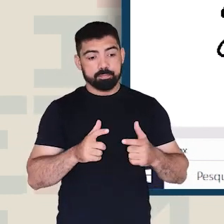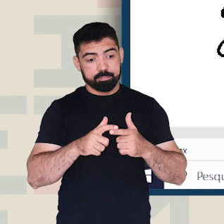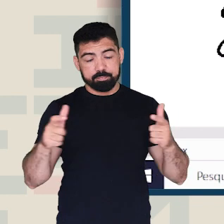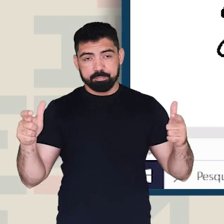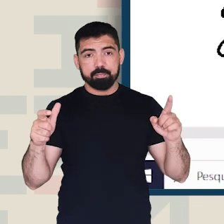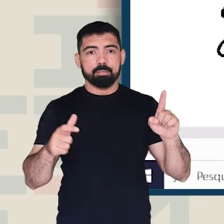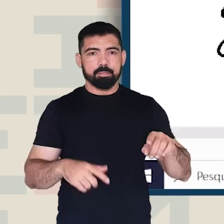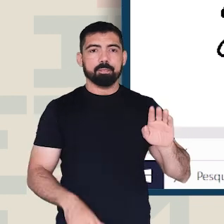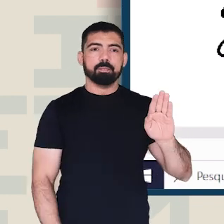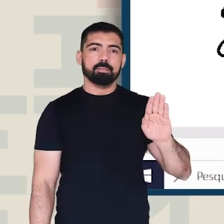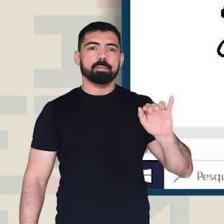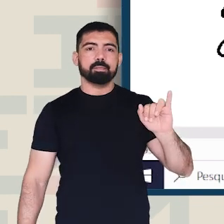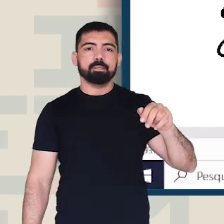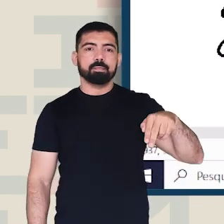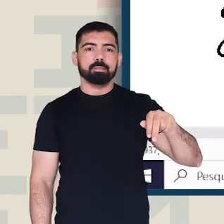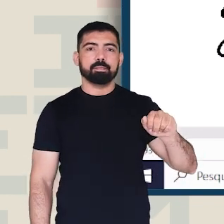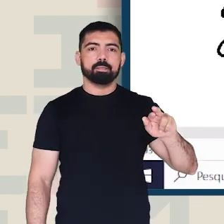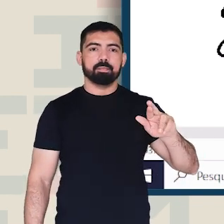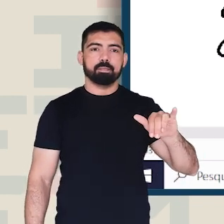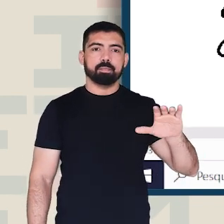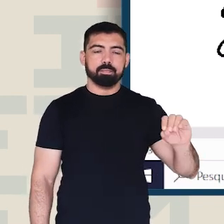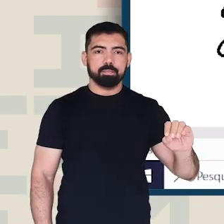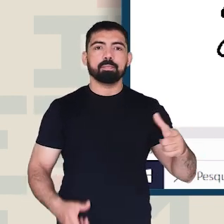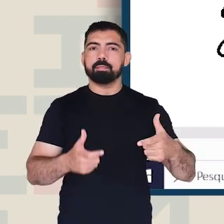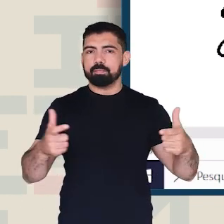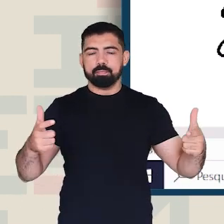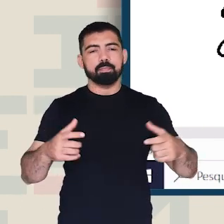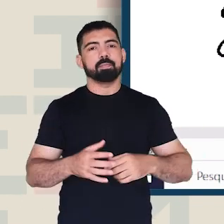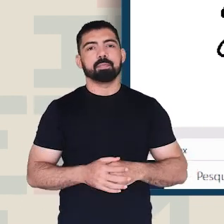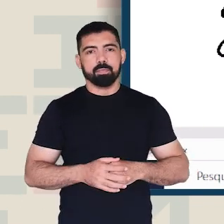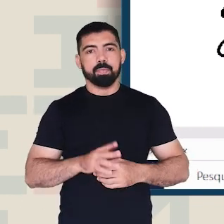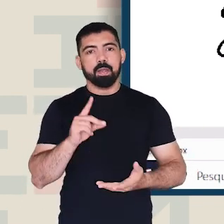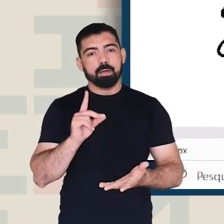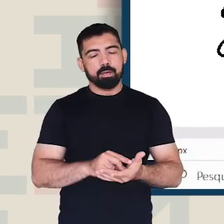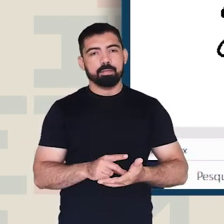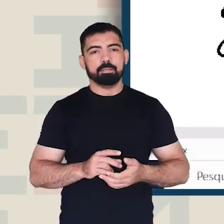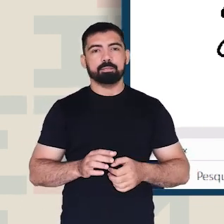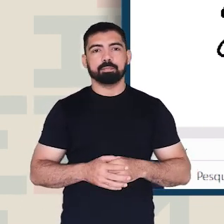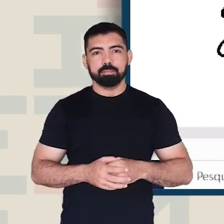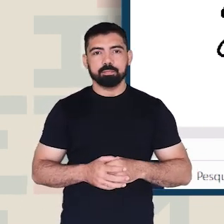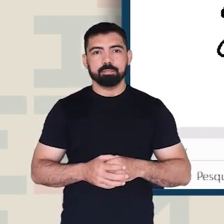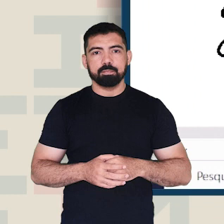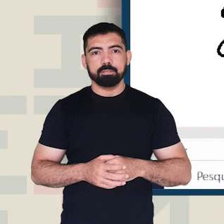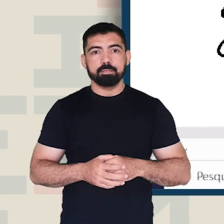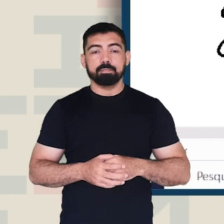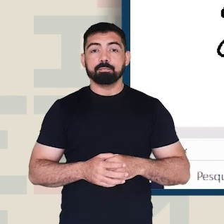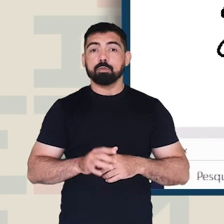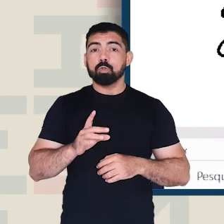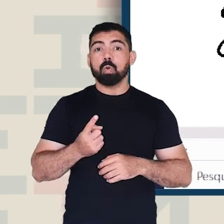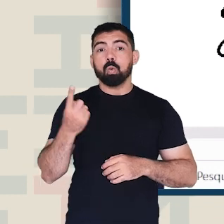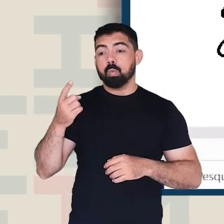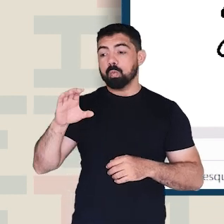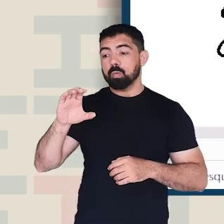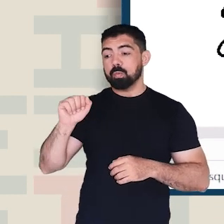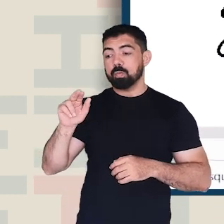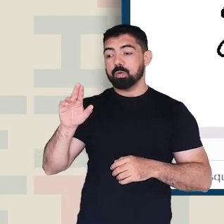grande maioria dos ritmos brasileiros, dos gêneros musicais brasileiros são binários. Essa é a verdade. E apenas o country entrou